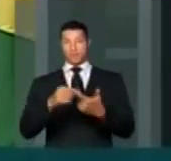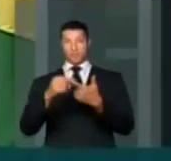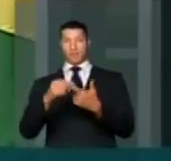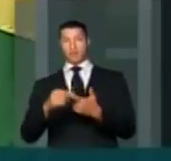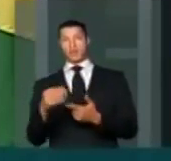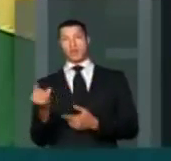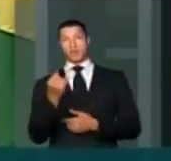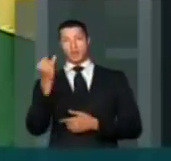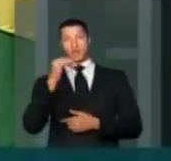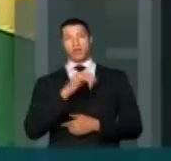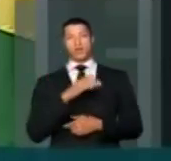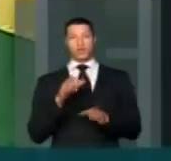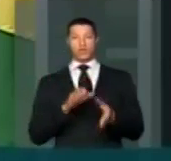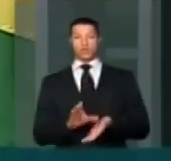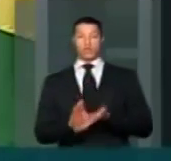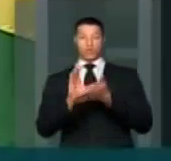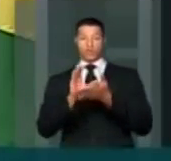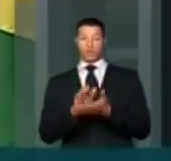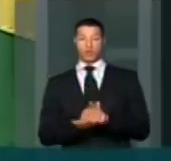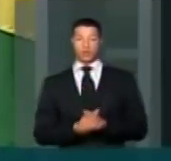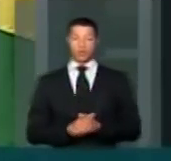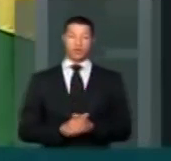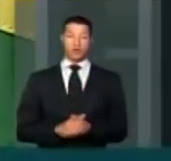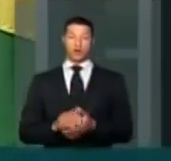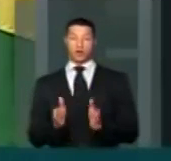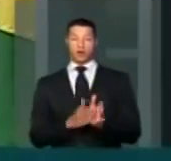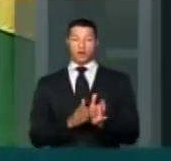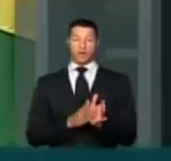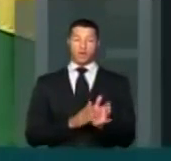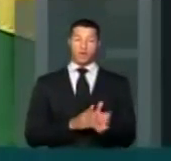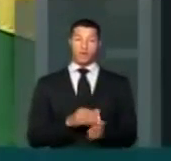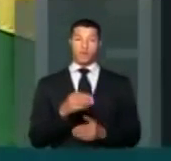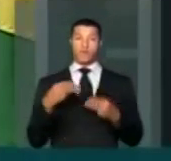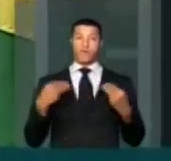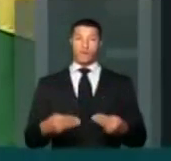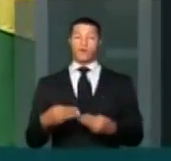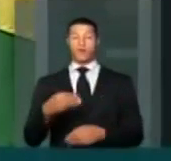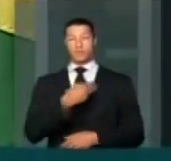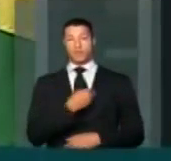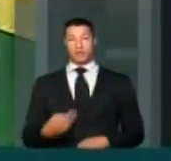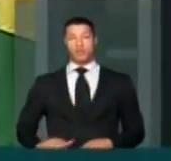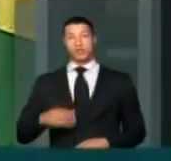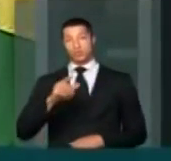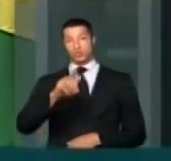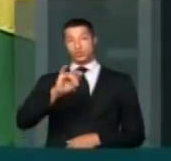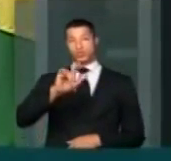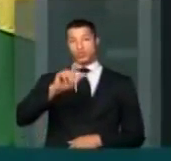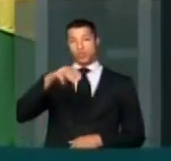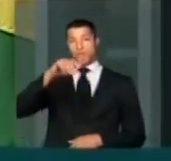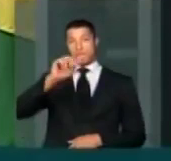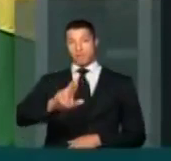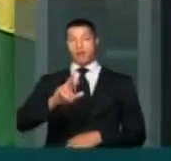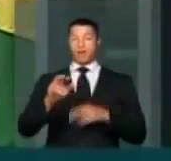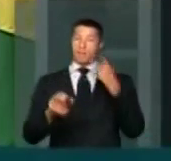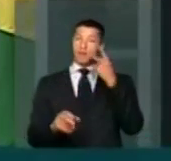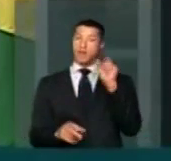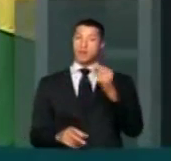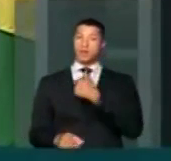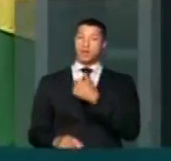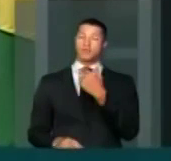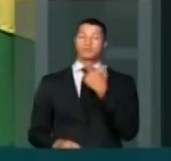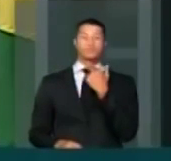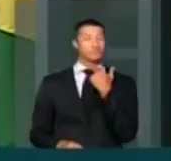virtuosa instância de consecução do direito. A propósito, cito o ministro Gilmar Mendes do Supremo Tribunal Federal, para quem